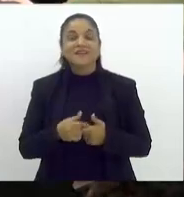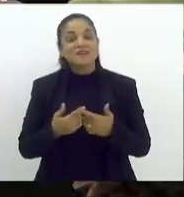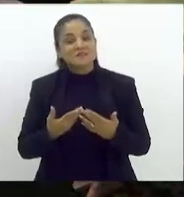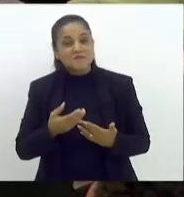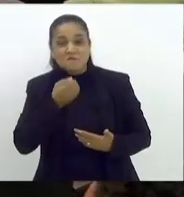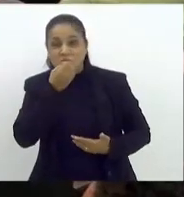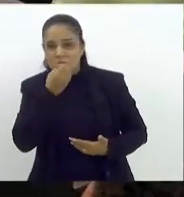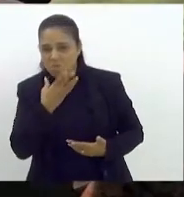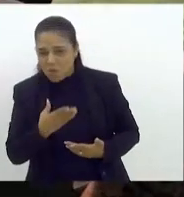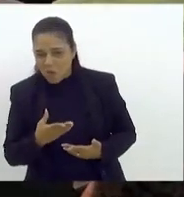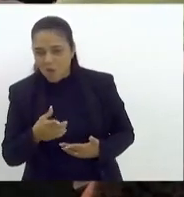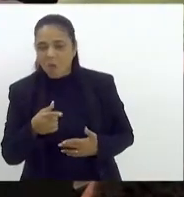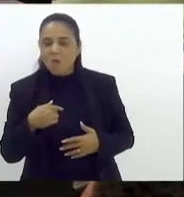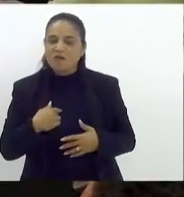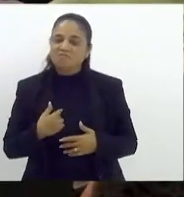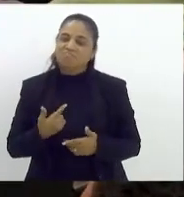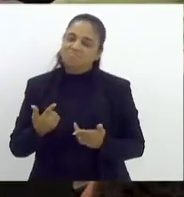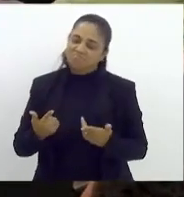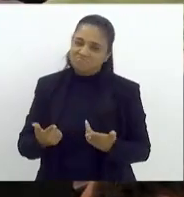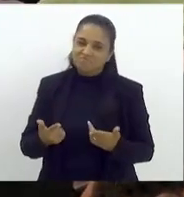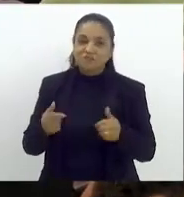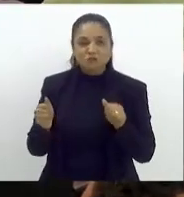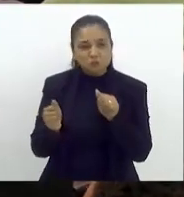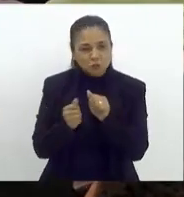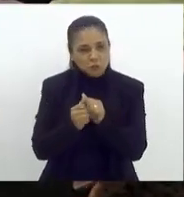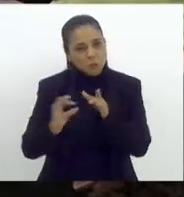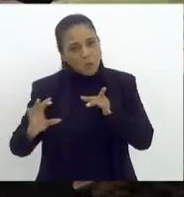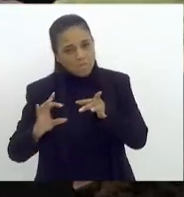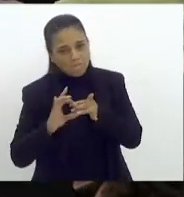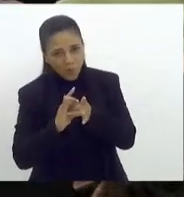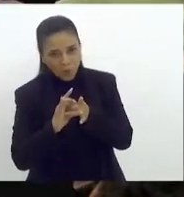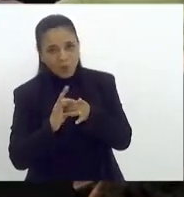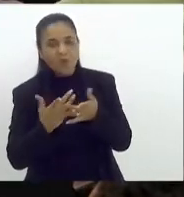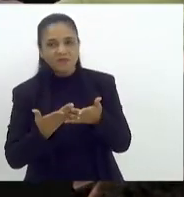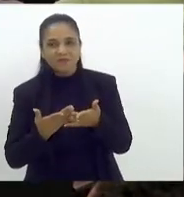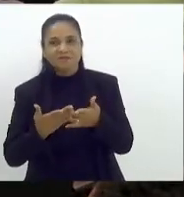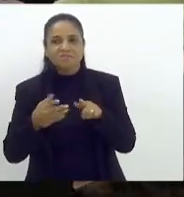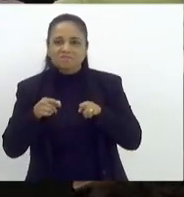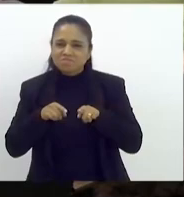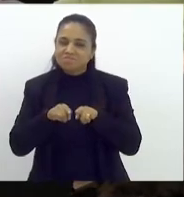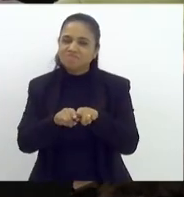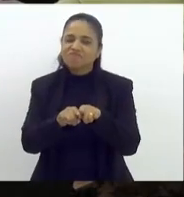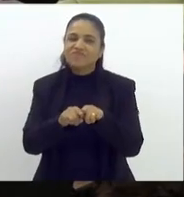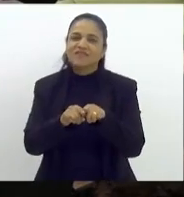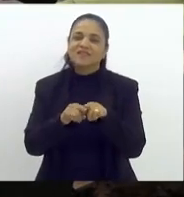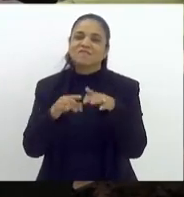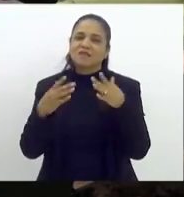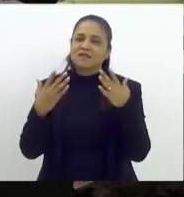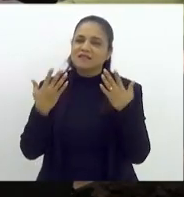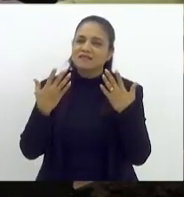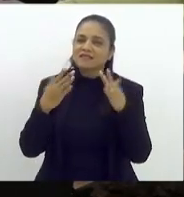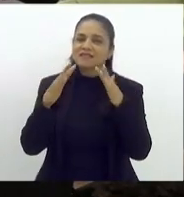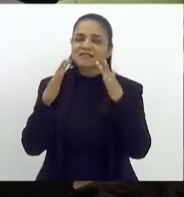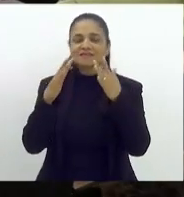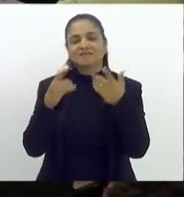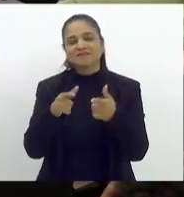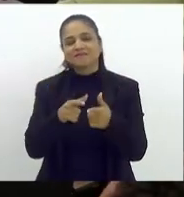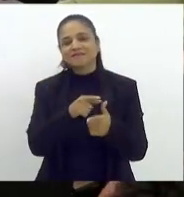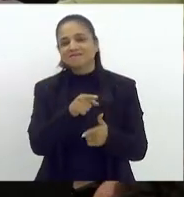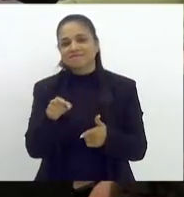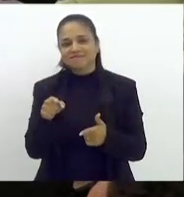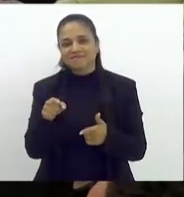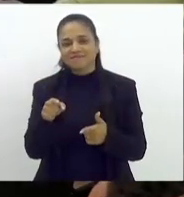Mandou bem Estamos juntão gente é mais para saudar dá uma